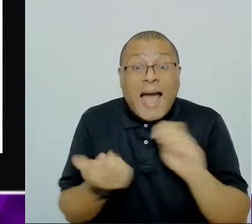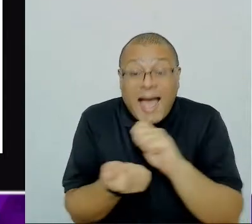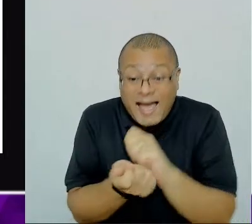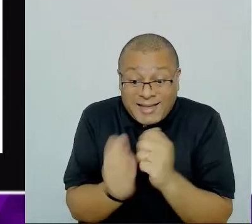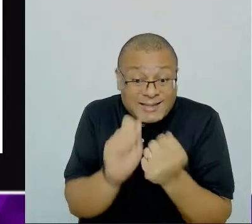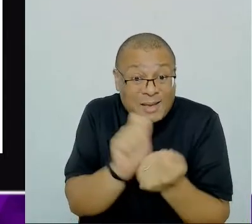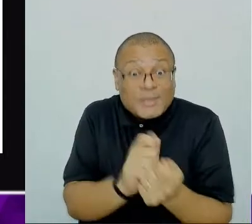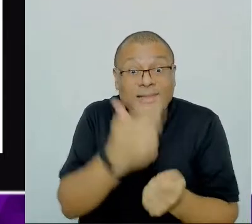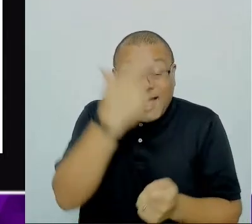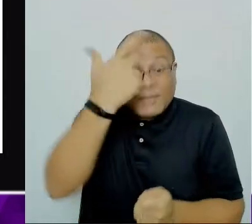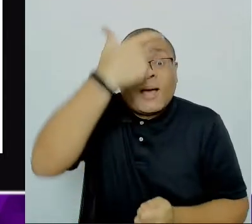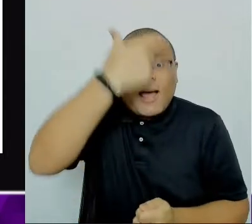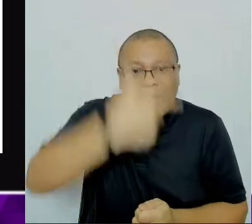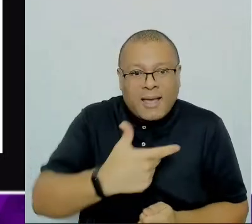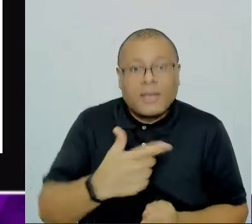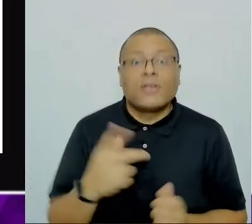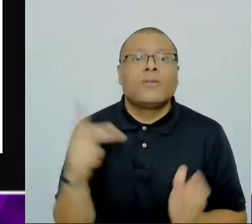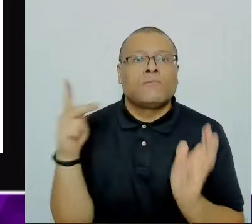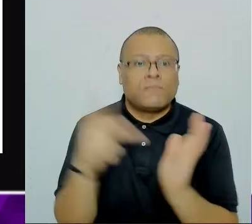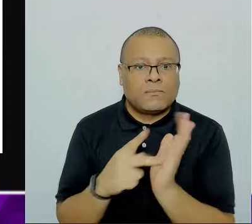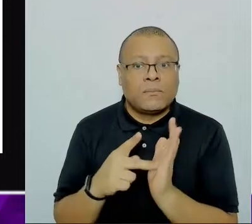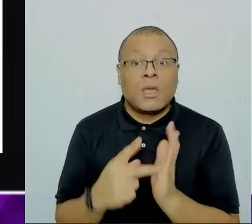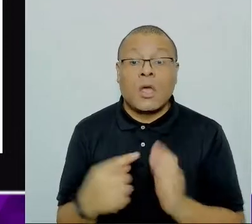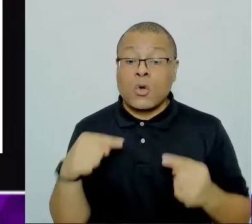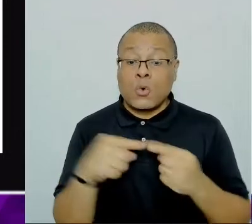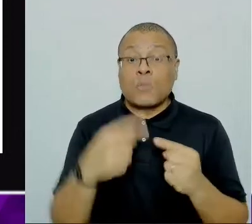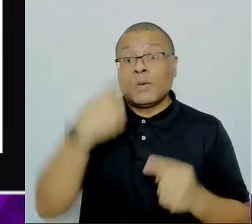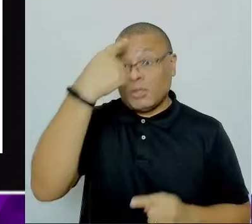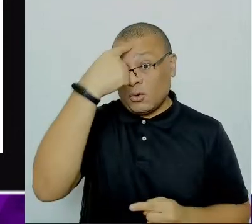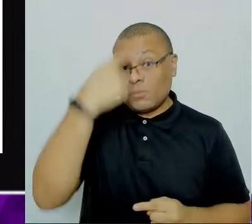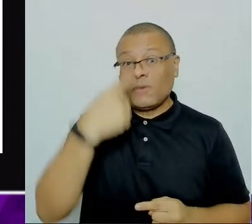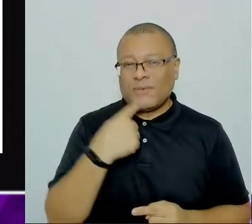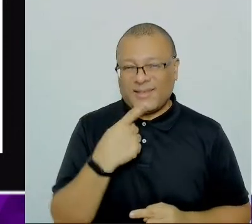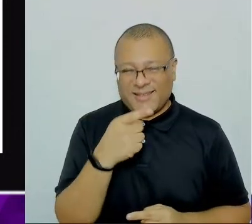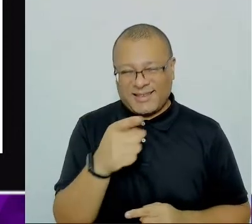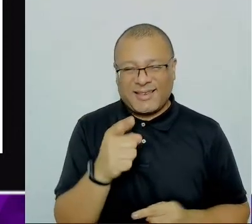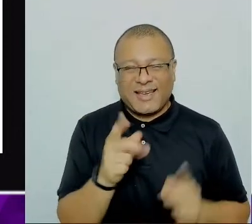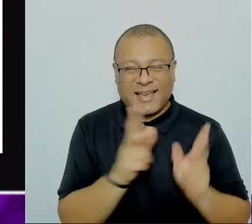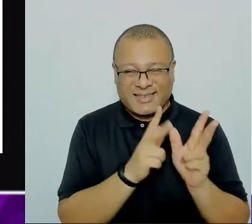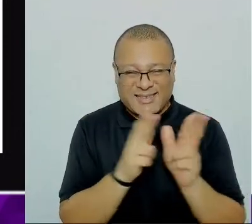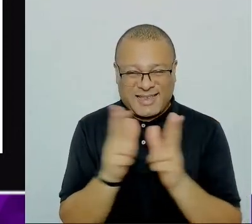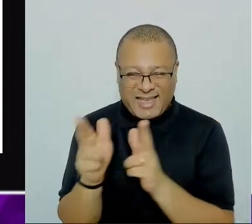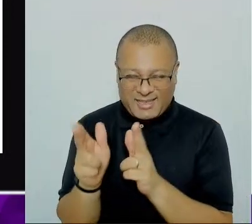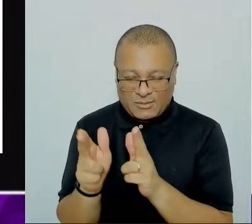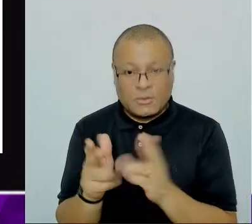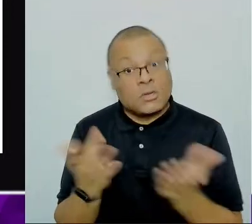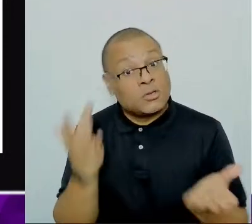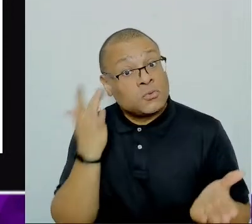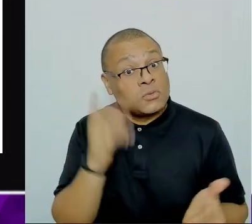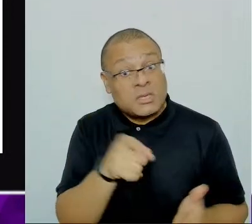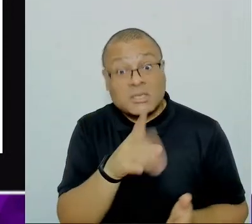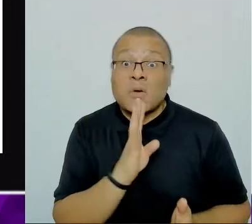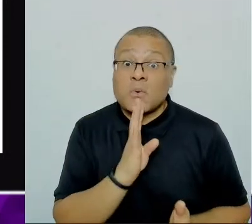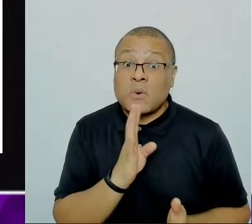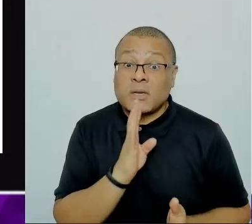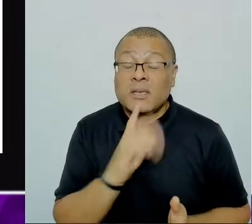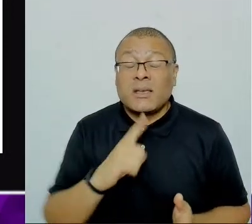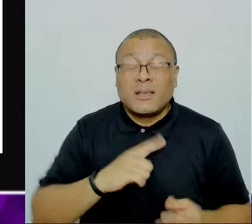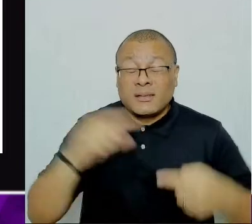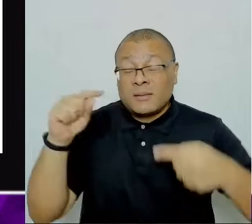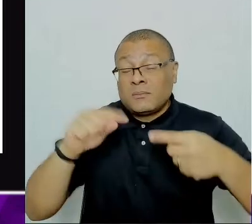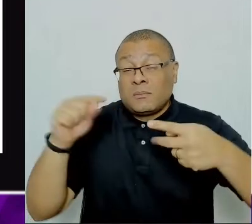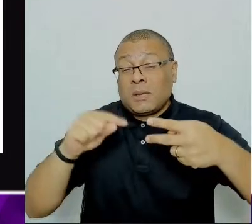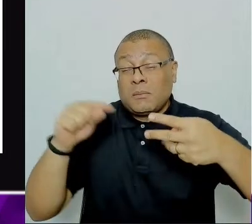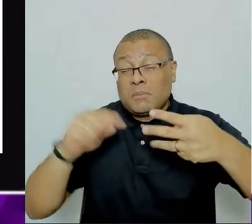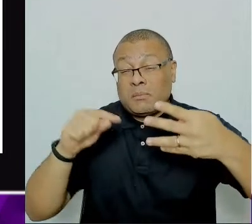de algo que realmente faça sentido para o usuário. Stranger Things lá da Netflix, não sei se vocês sabem, mas assim, ele tem um monte de card lá, mas